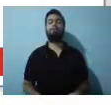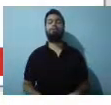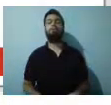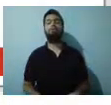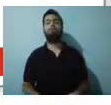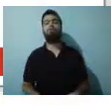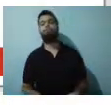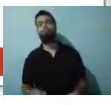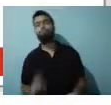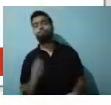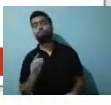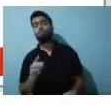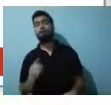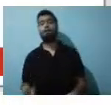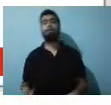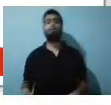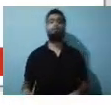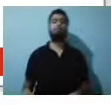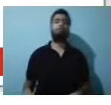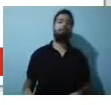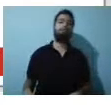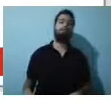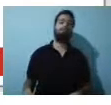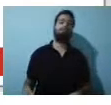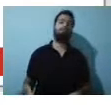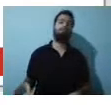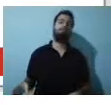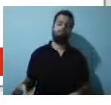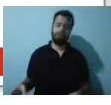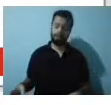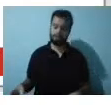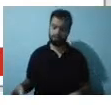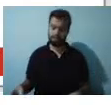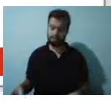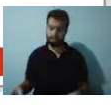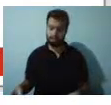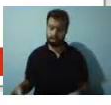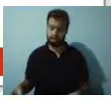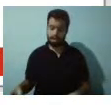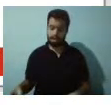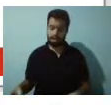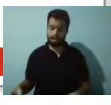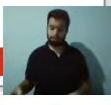os norte-americanos. A queda do Muro de Berlim e o fim da União Soviética, né,